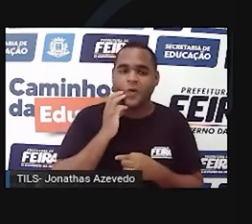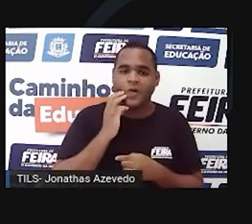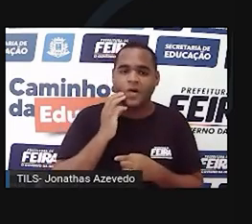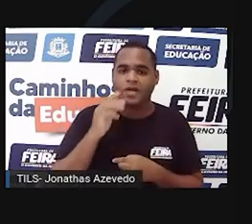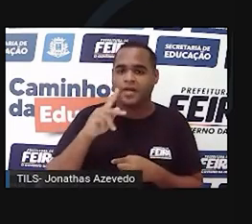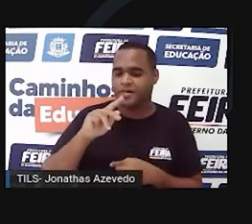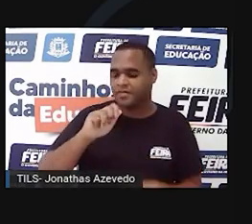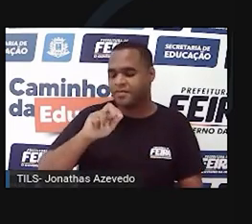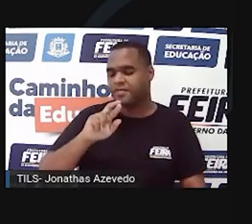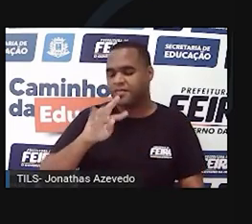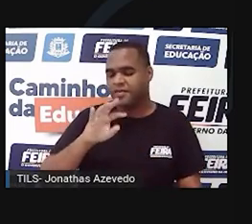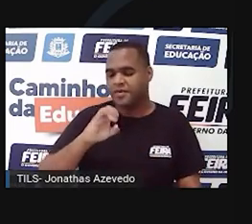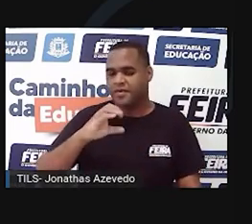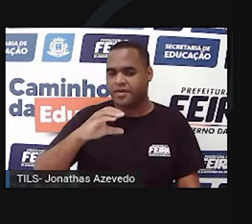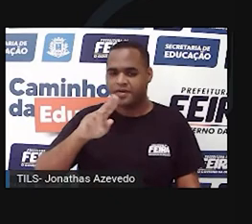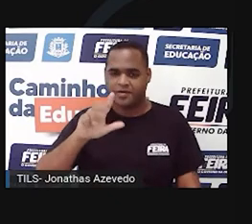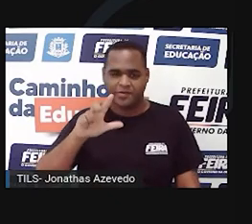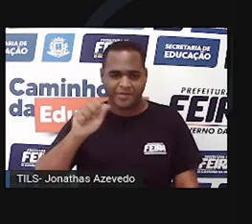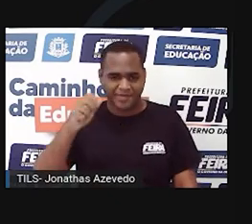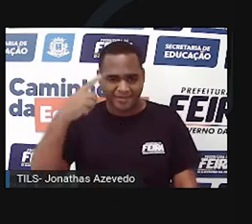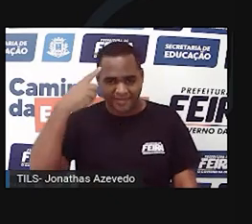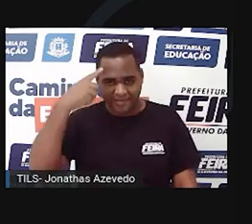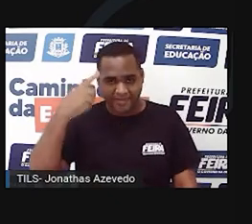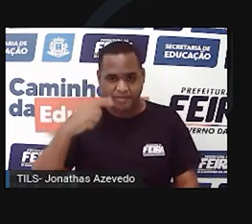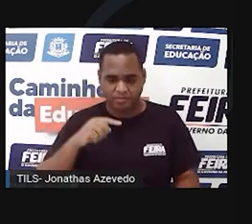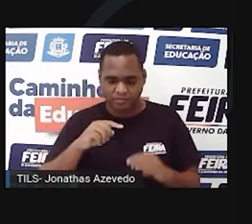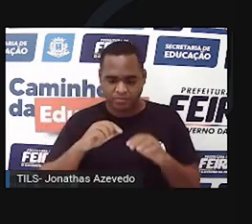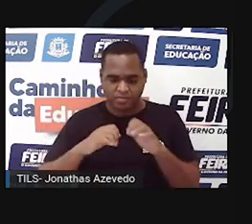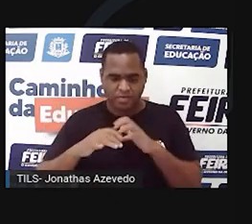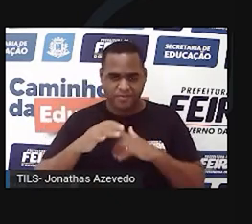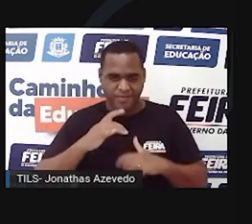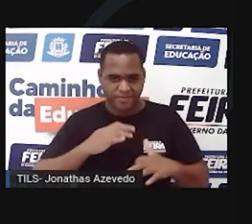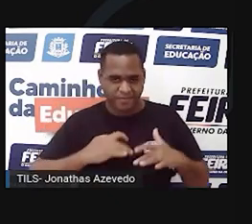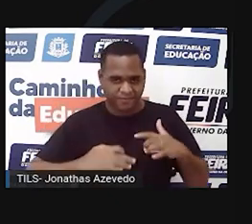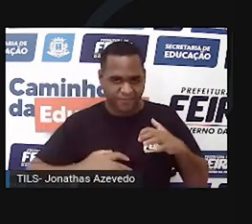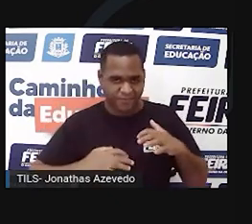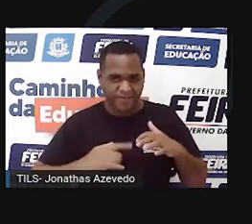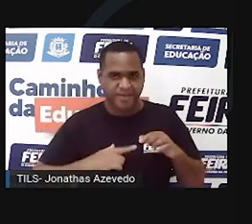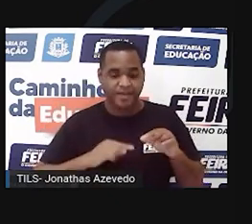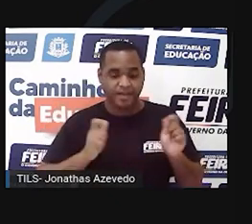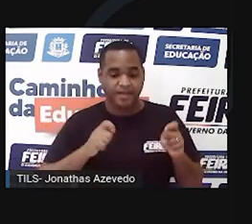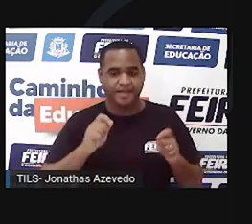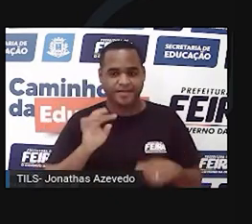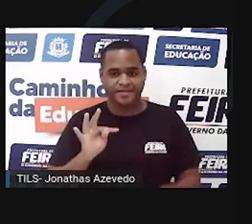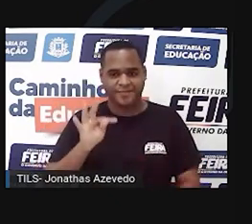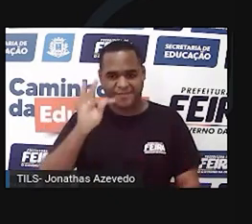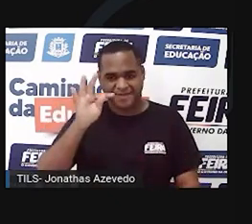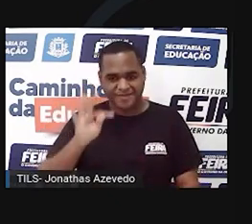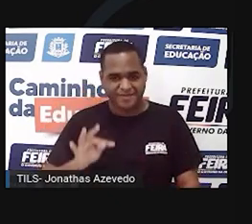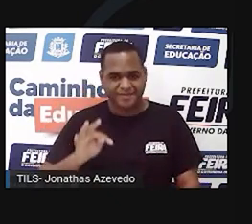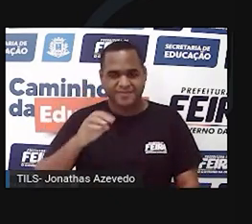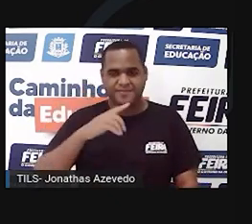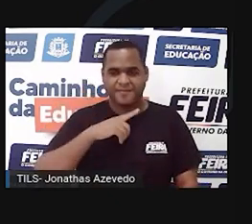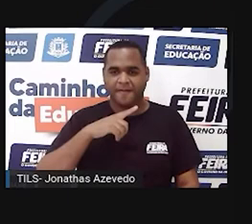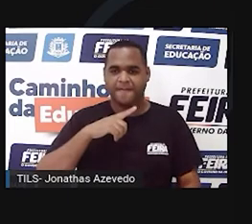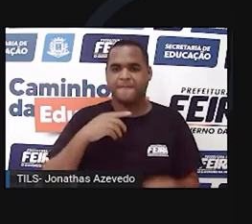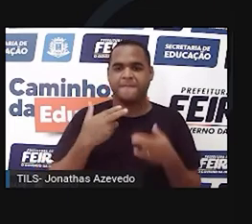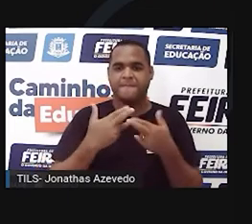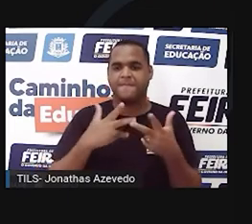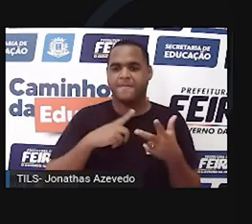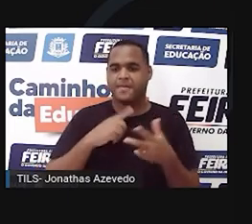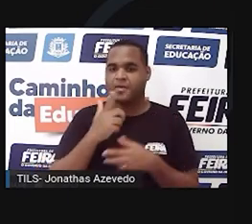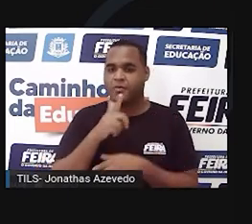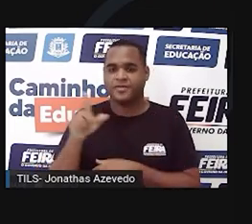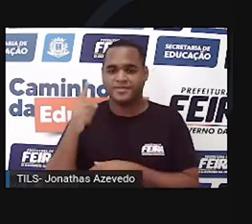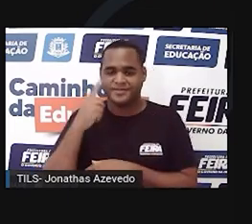partículas, e o grau de movimento delas é a temperatura. Aqui na situação da direita,